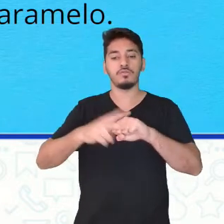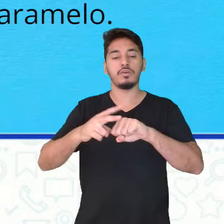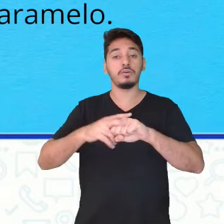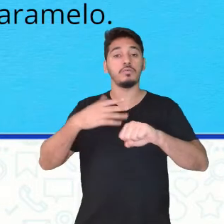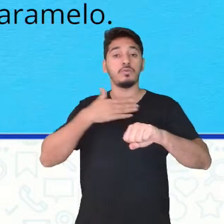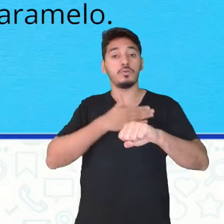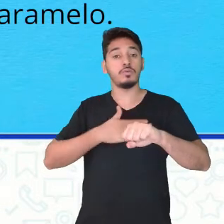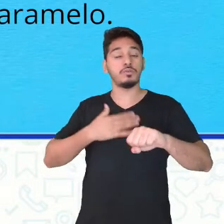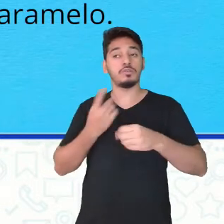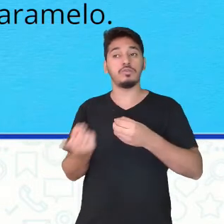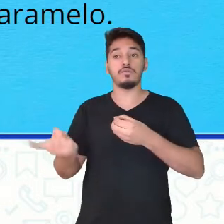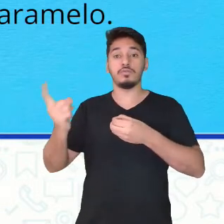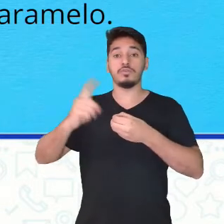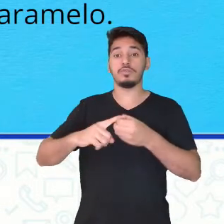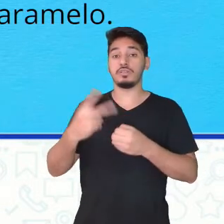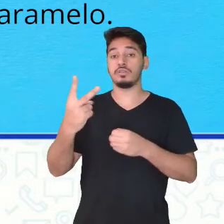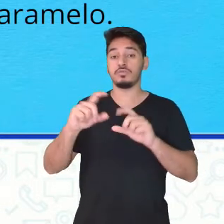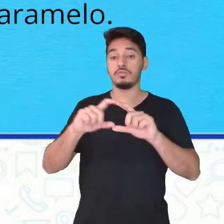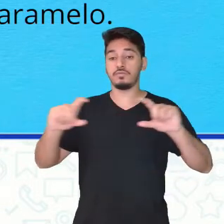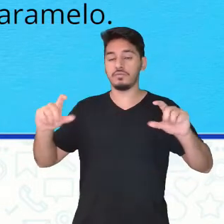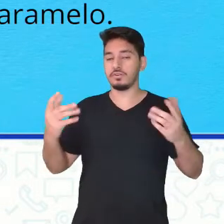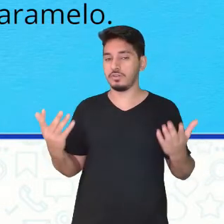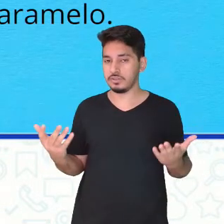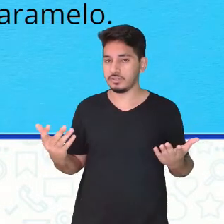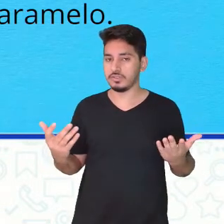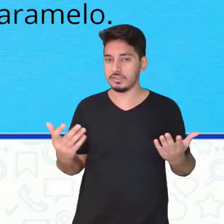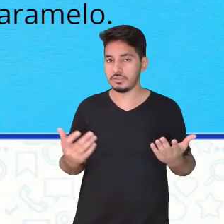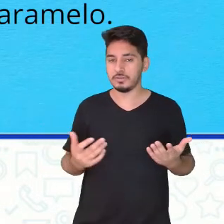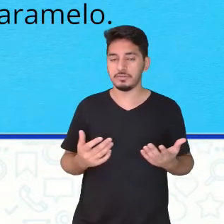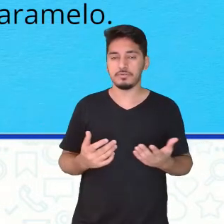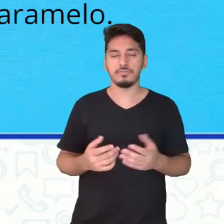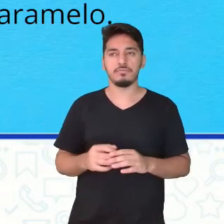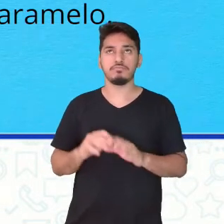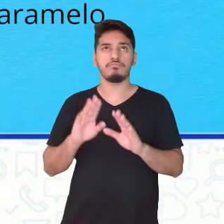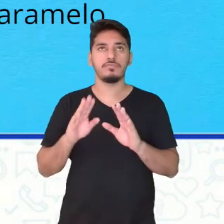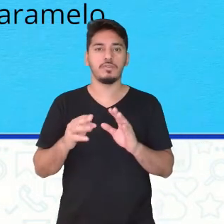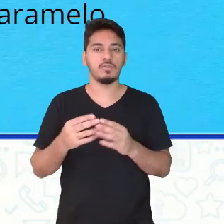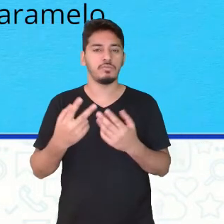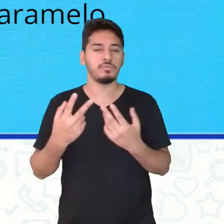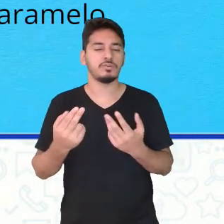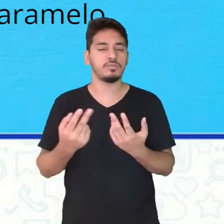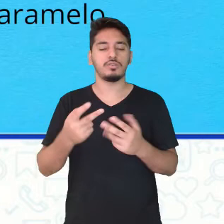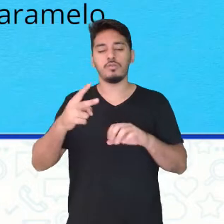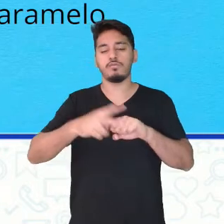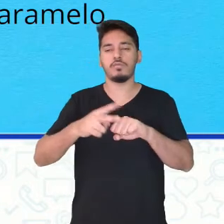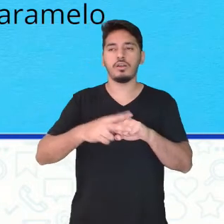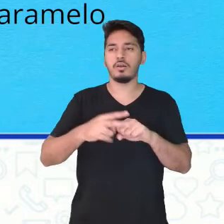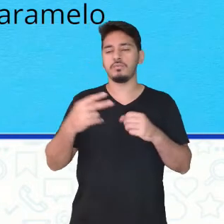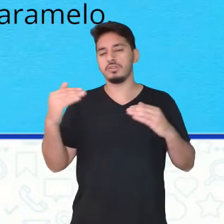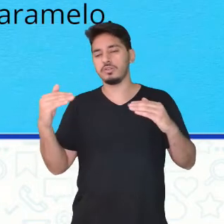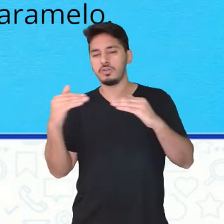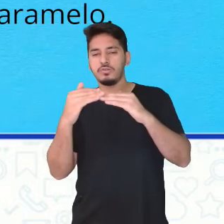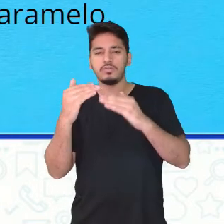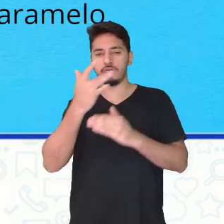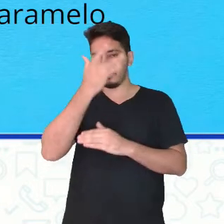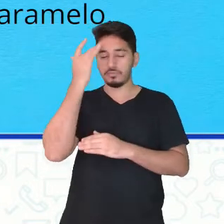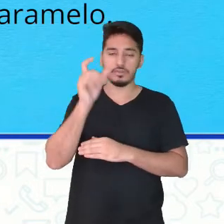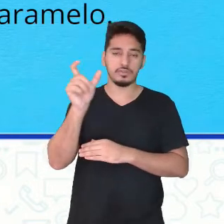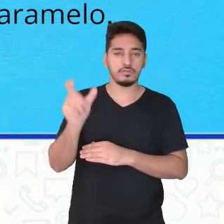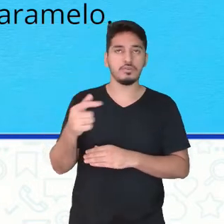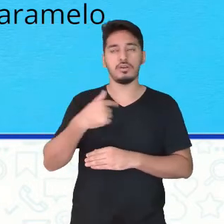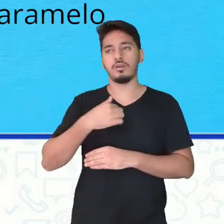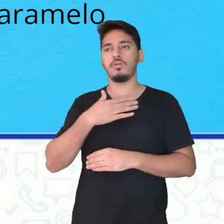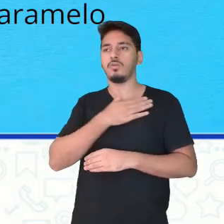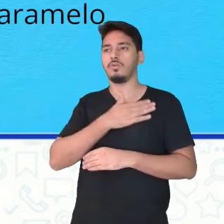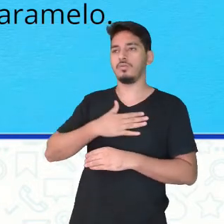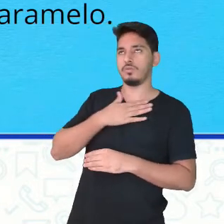na segunda oração. Então, mesmo que a conjugação esteja aí de acordo com a pessoa que está falando, né? Eu